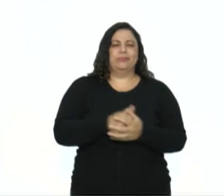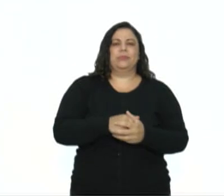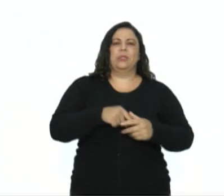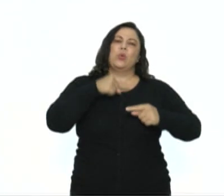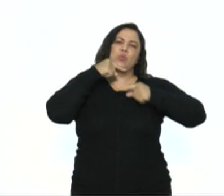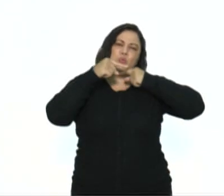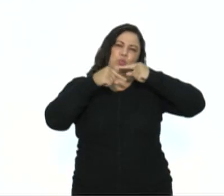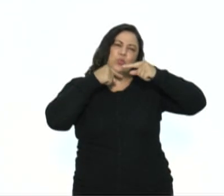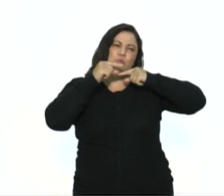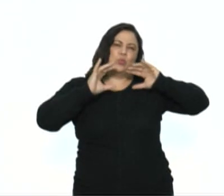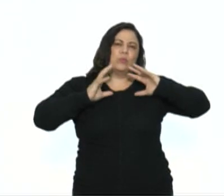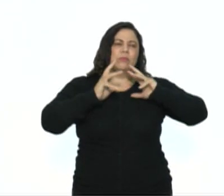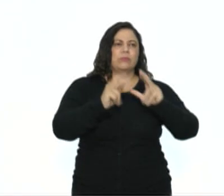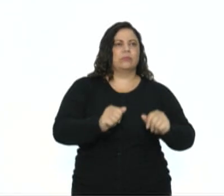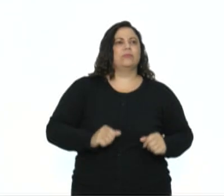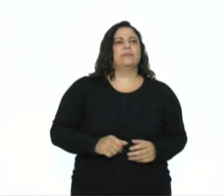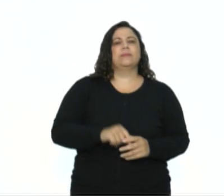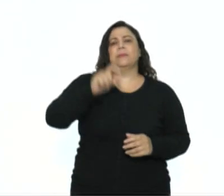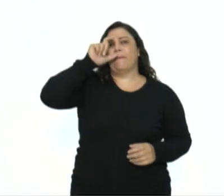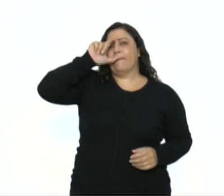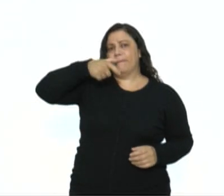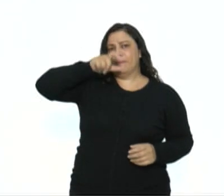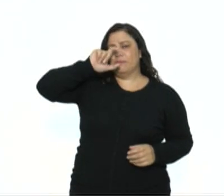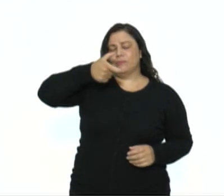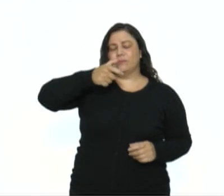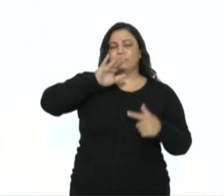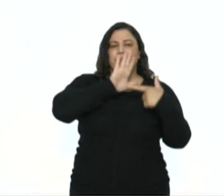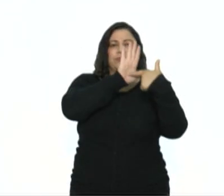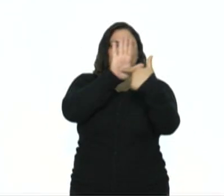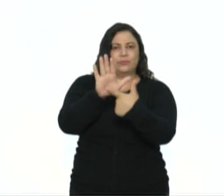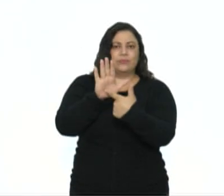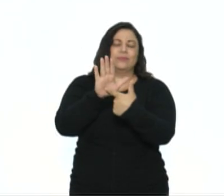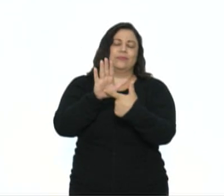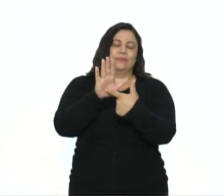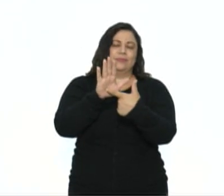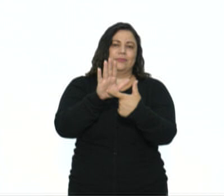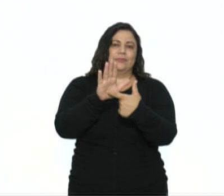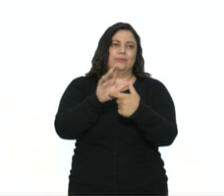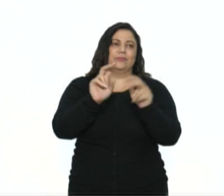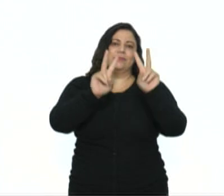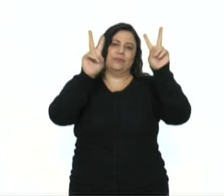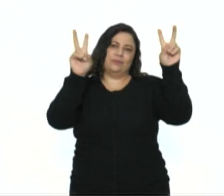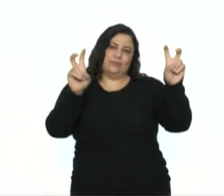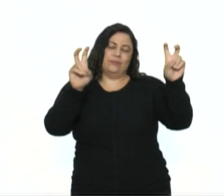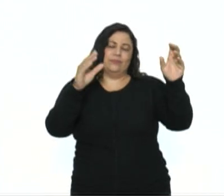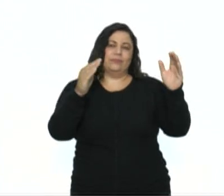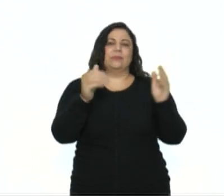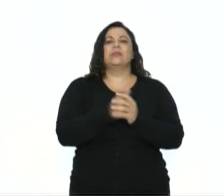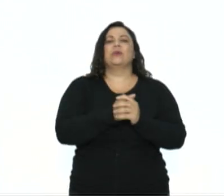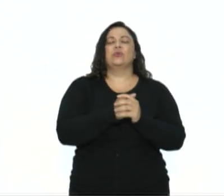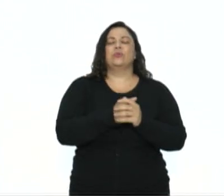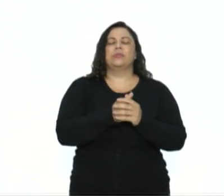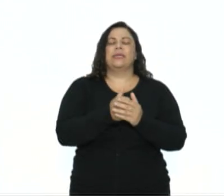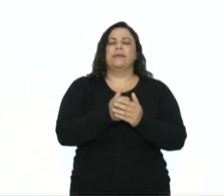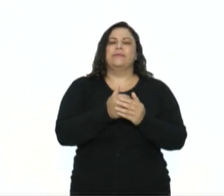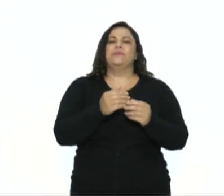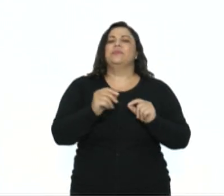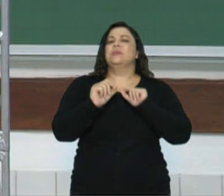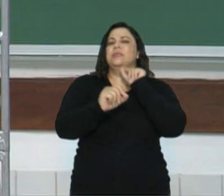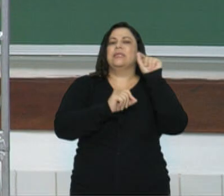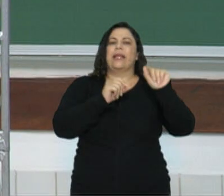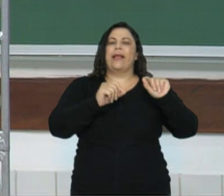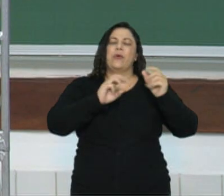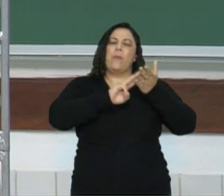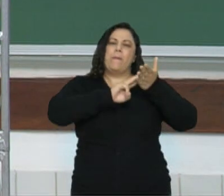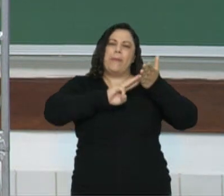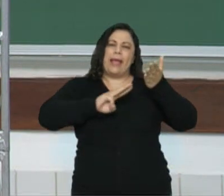vai apontar o seu método no livro O Discurso sobre o Método. Nada mais justo, né? O livro se chamar Discurso do